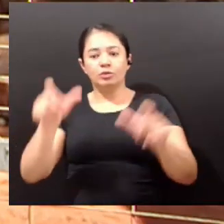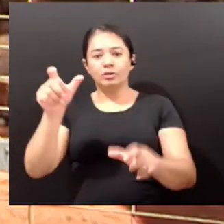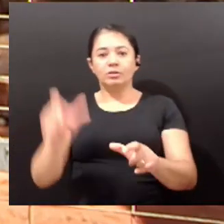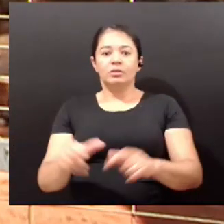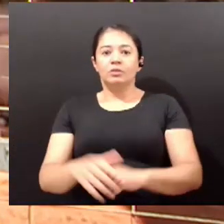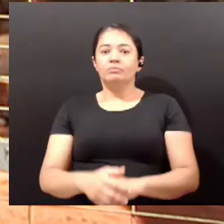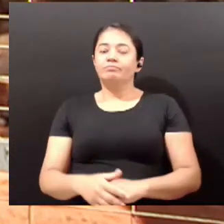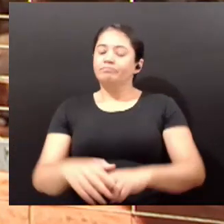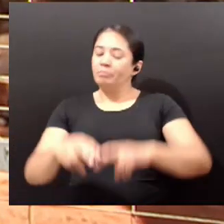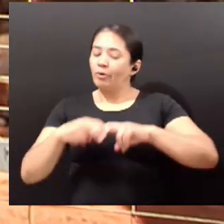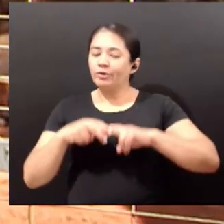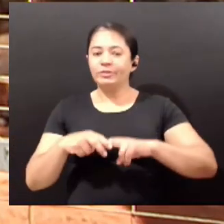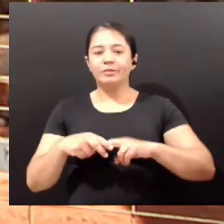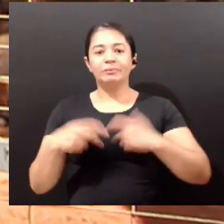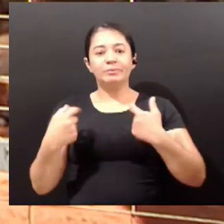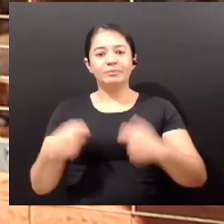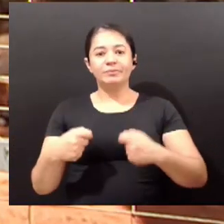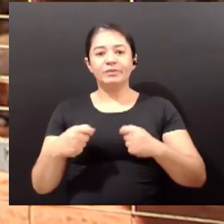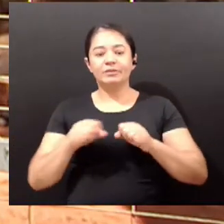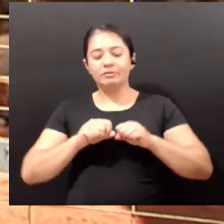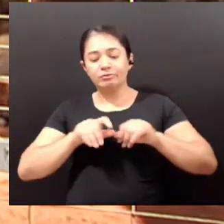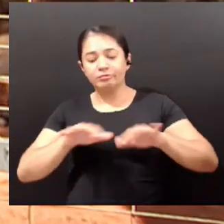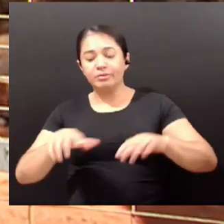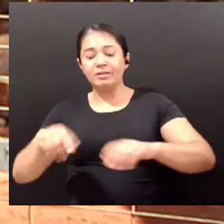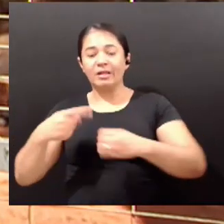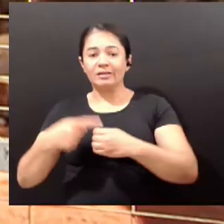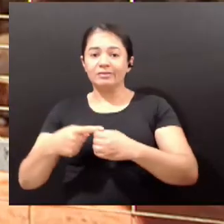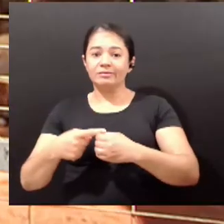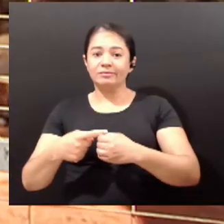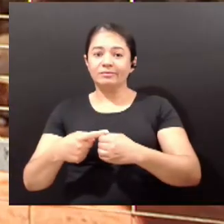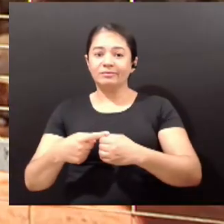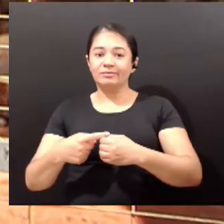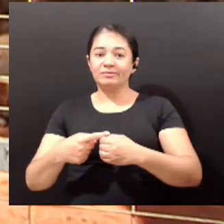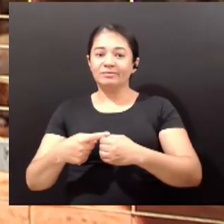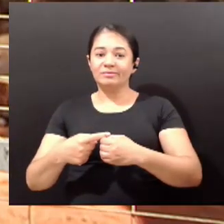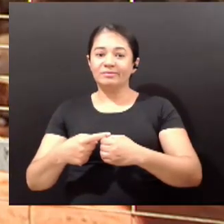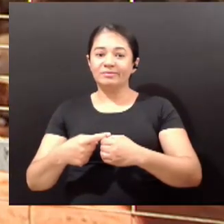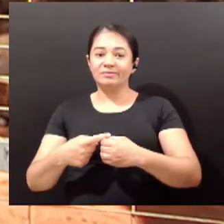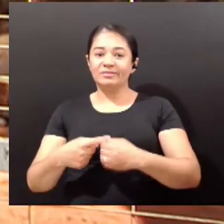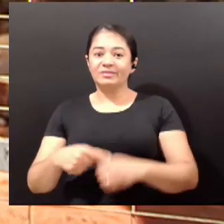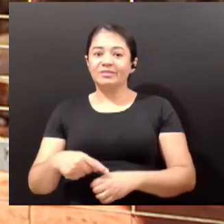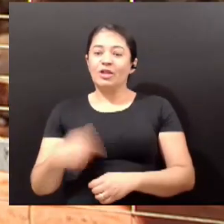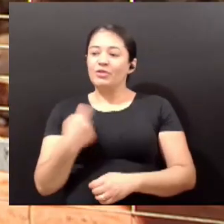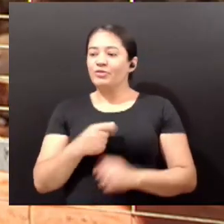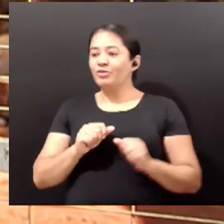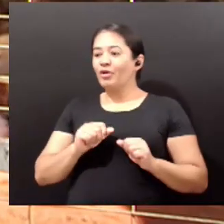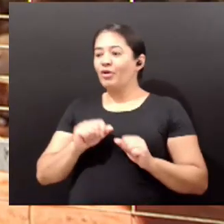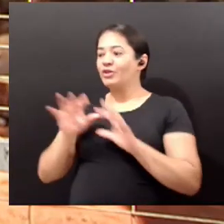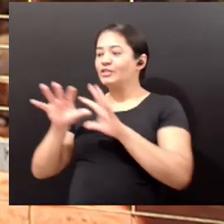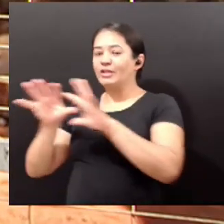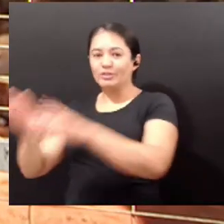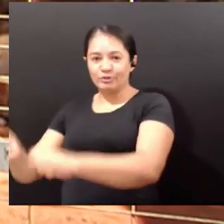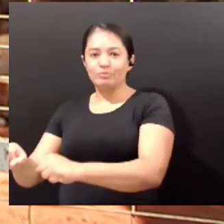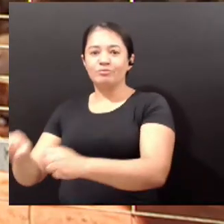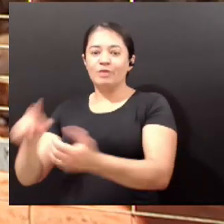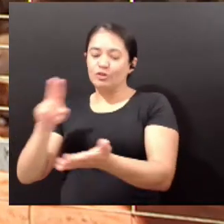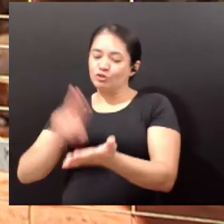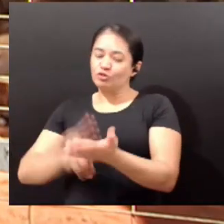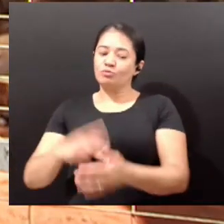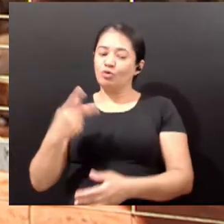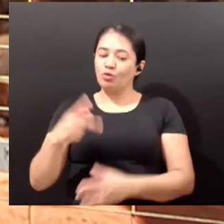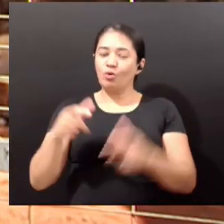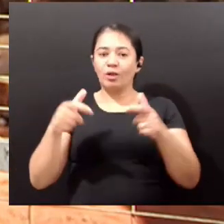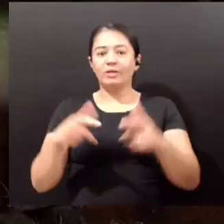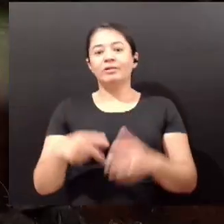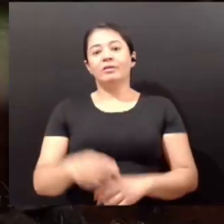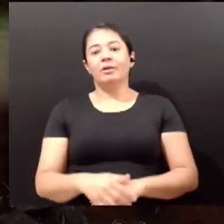tem que invadir a cidade também. Invadir não, quem invadiu foi a gente. Tá? Exatamente. Então elas estão ocupando isso